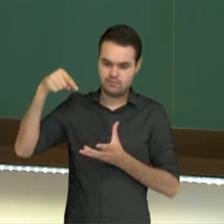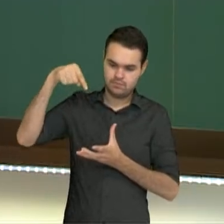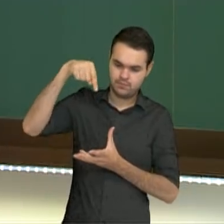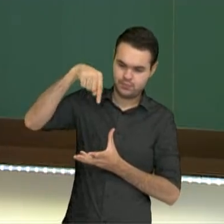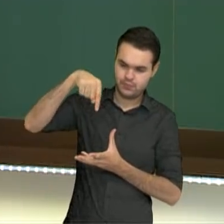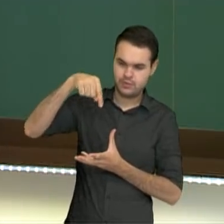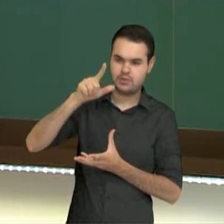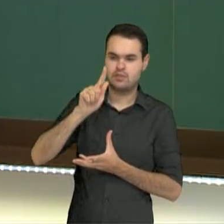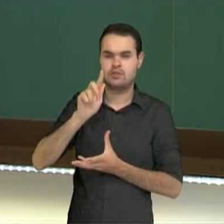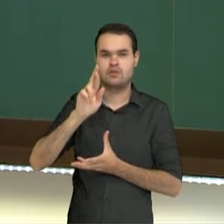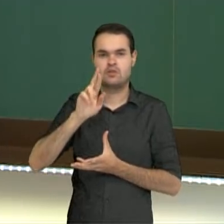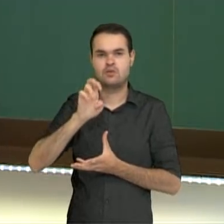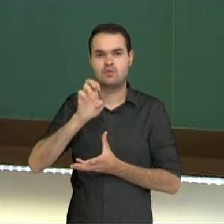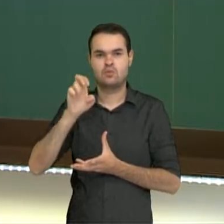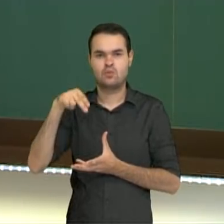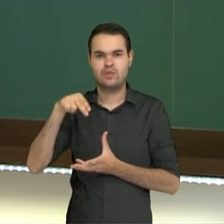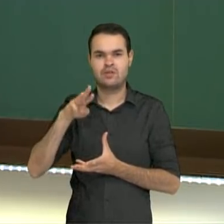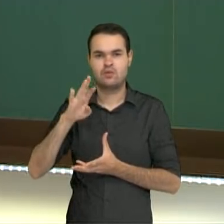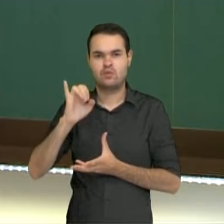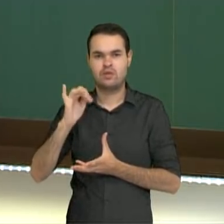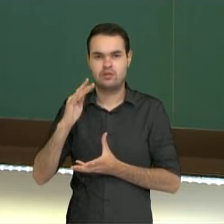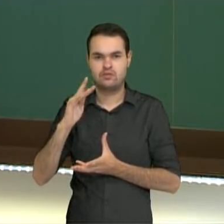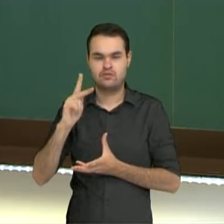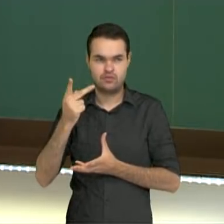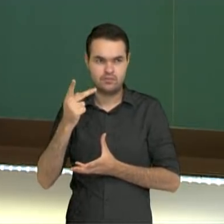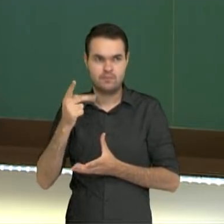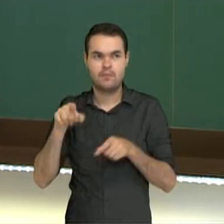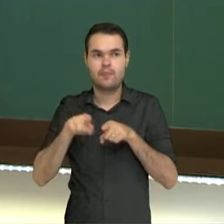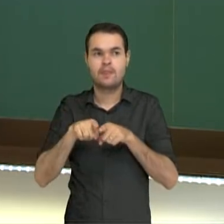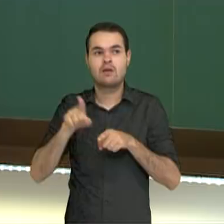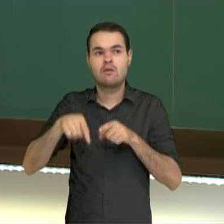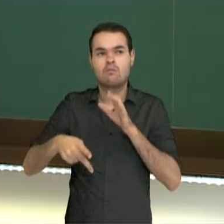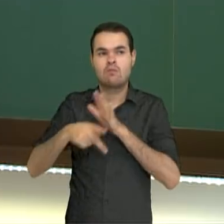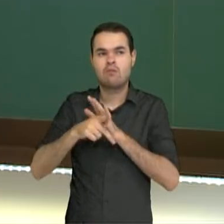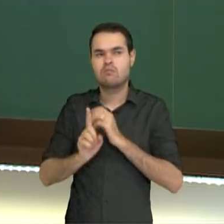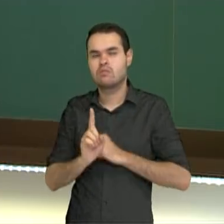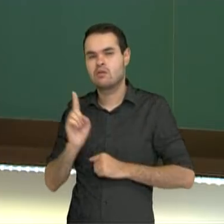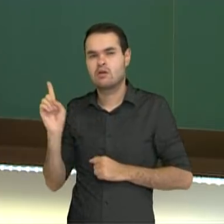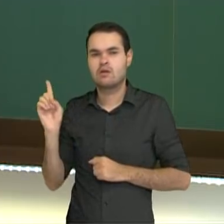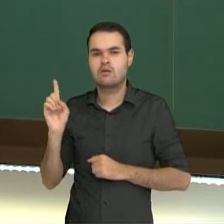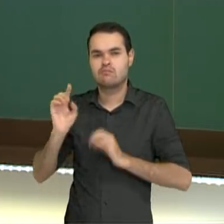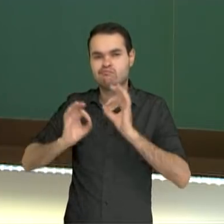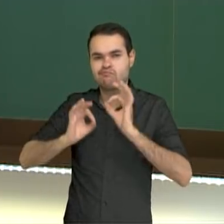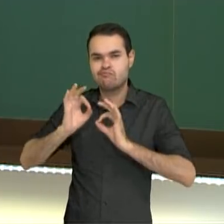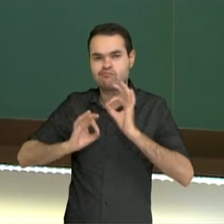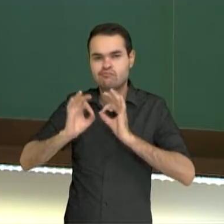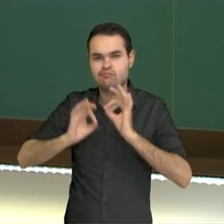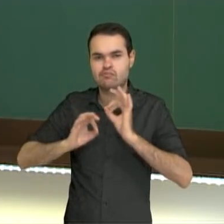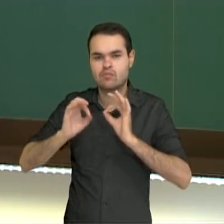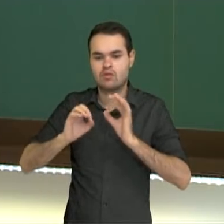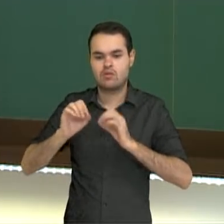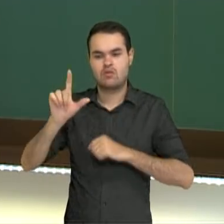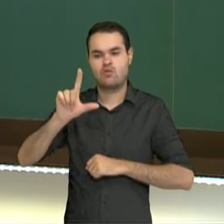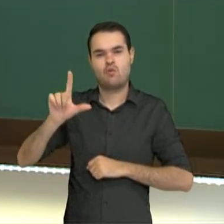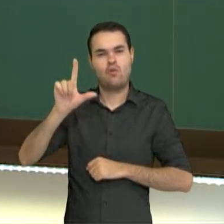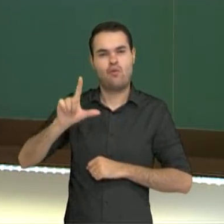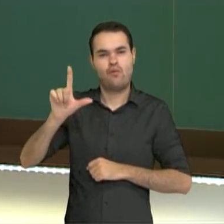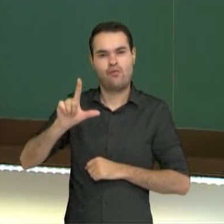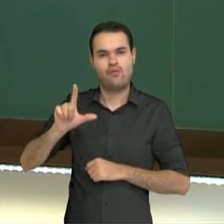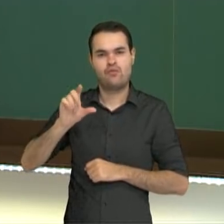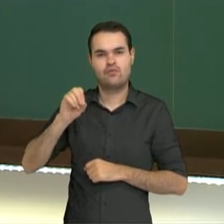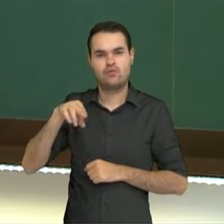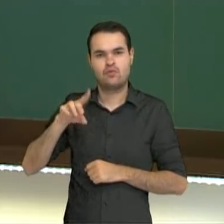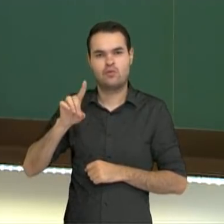chamado de meridiano de Greenwich. Porque foi desenvolvido o estudo lá em Londres, num observatório que recebe esse